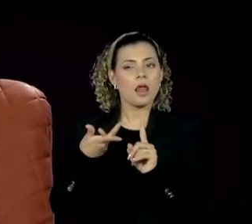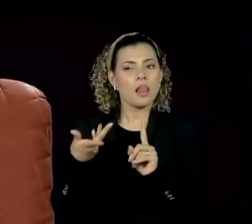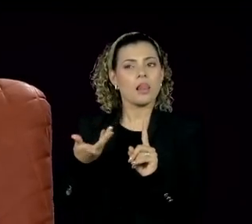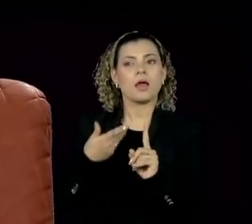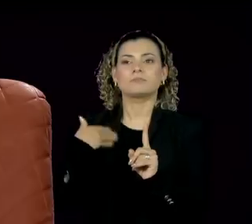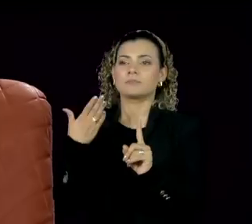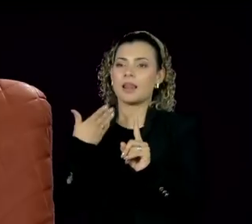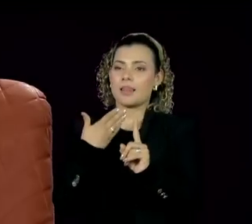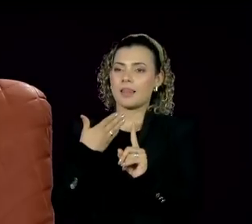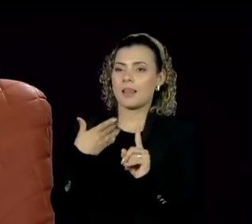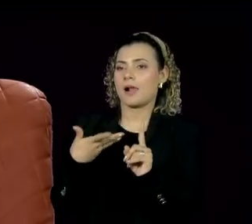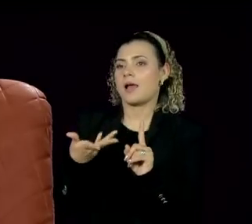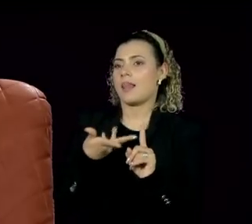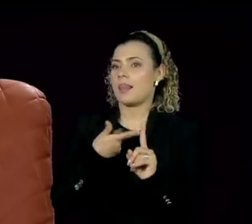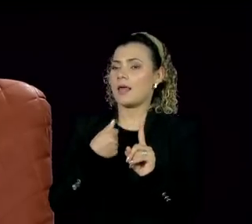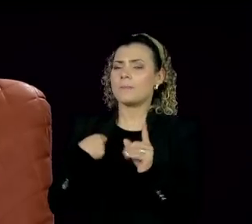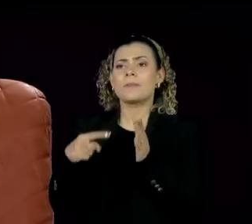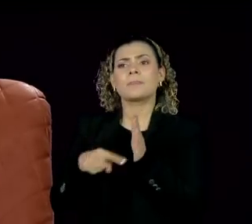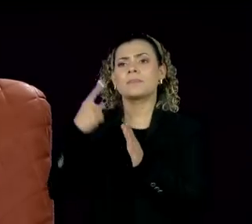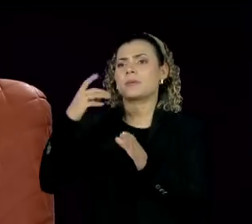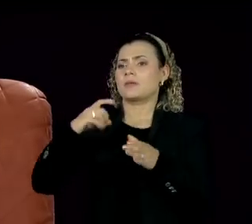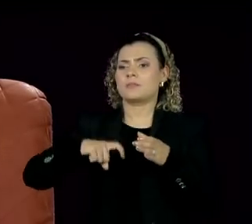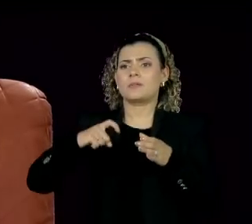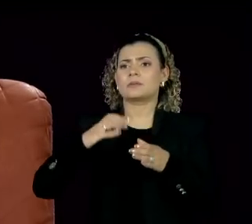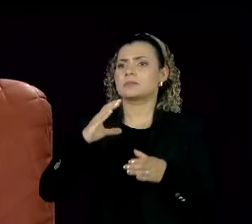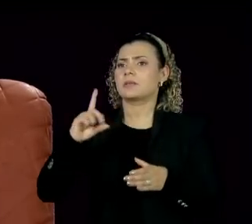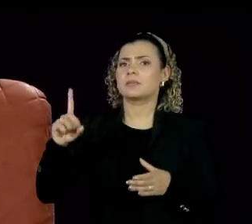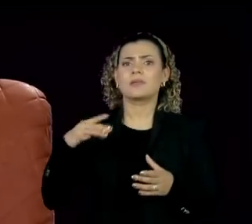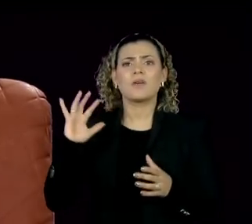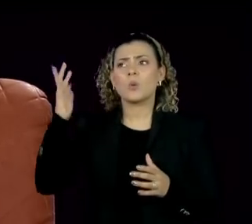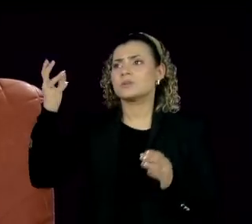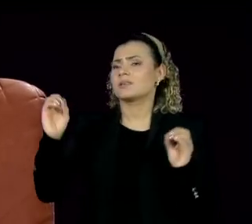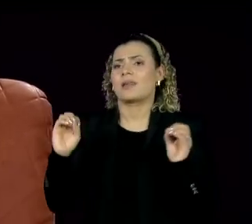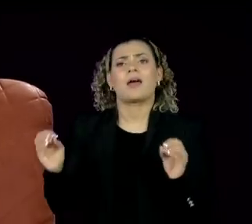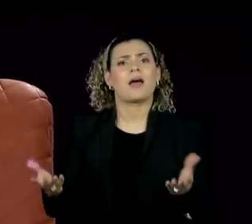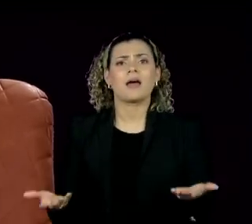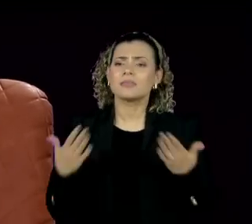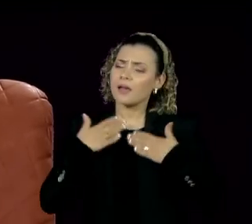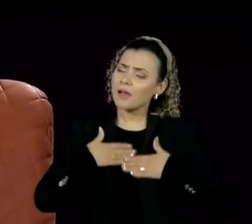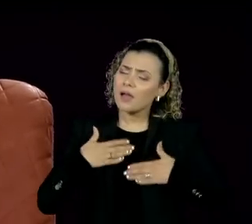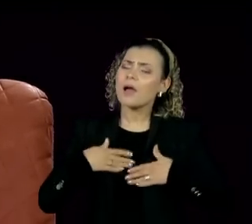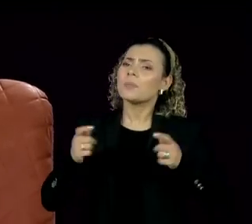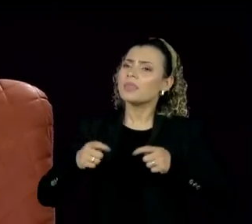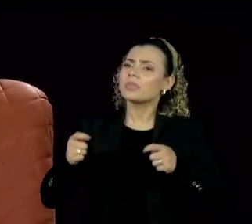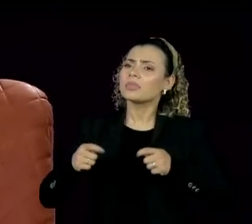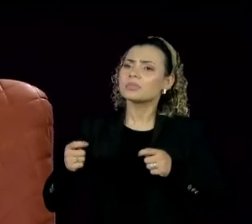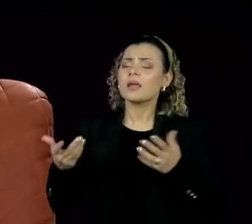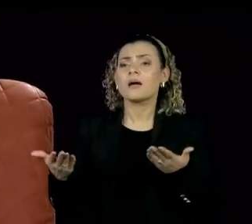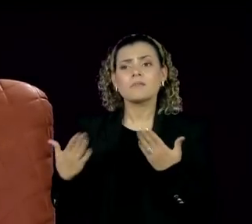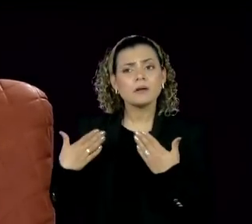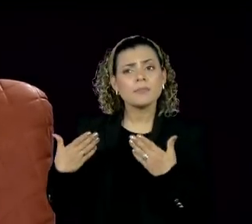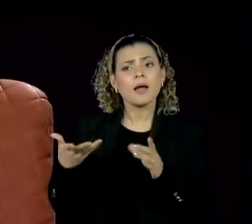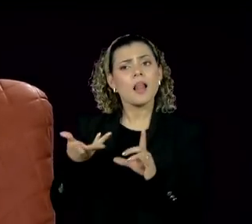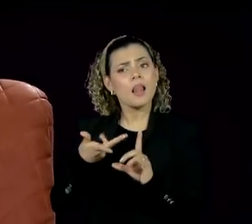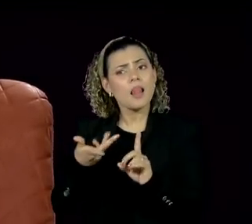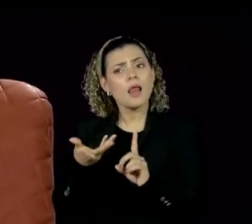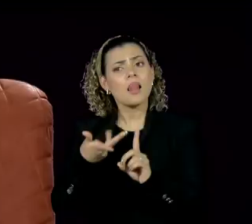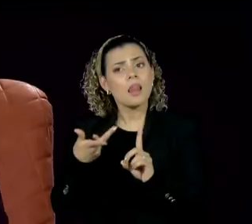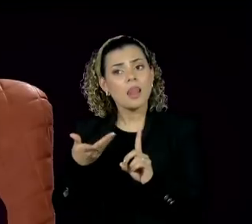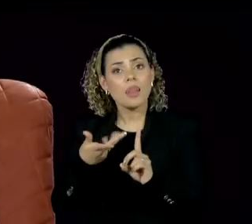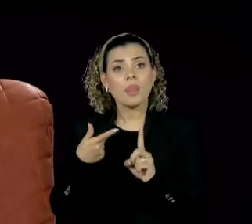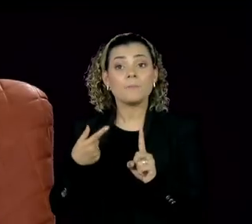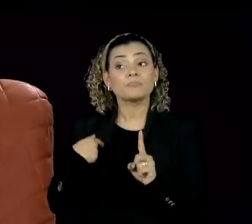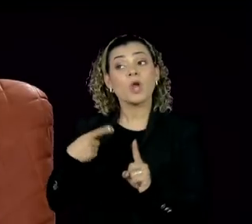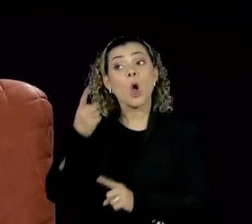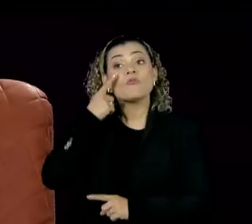fiquei lá convencendo, poxa, meu primeiro disco solo, vai que não acontece nada, ninguém, né, tudo bem, não sei o que lá. E ele, eu